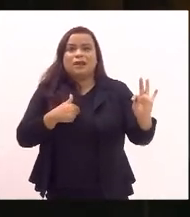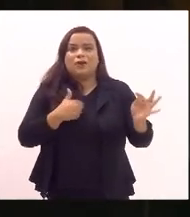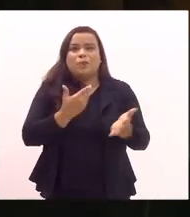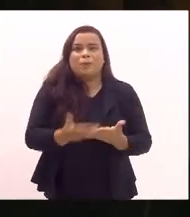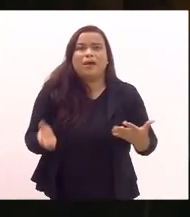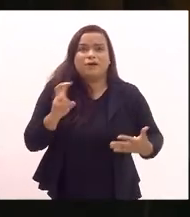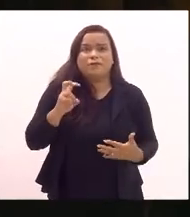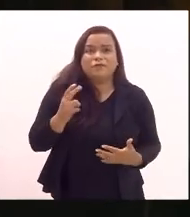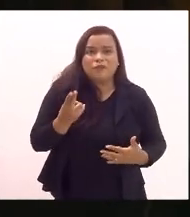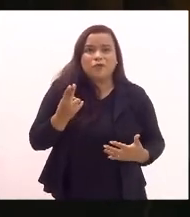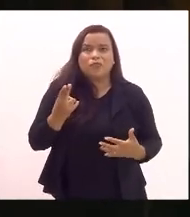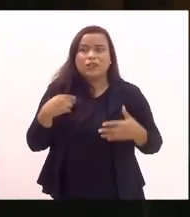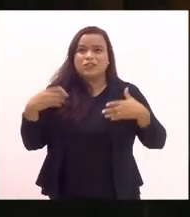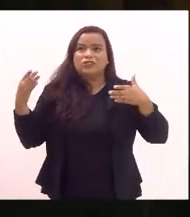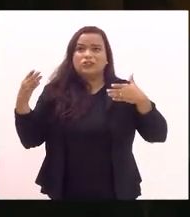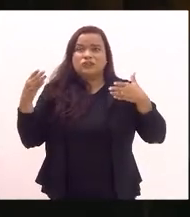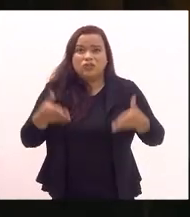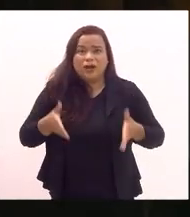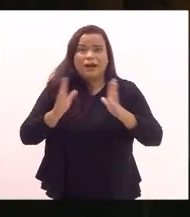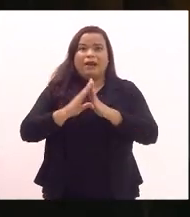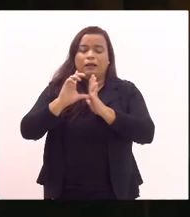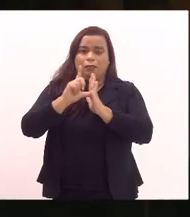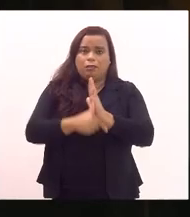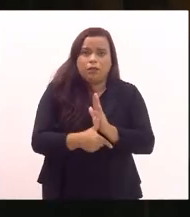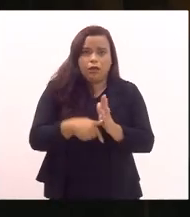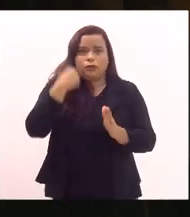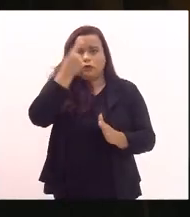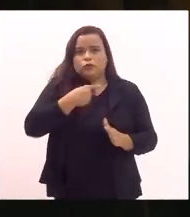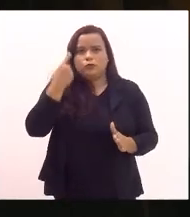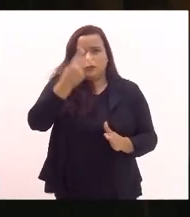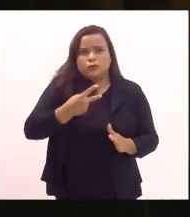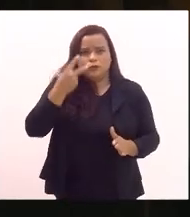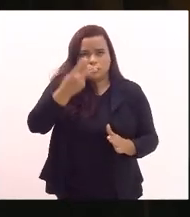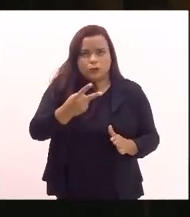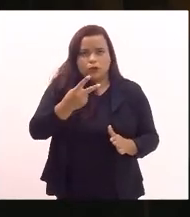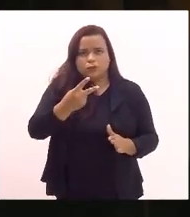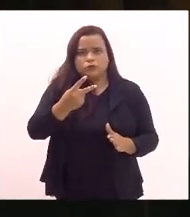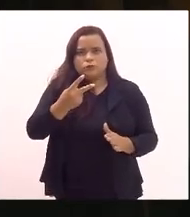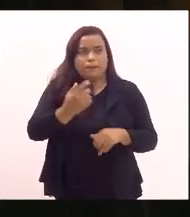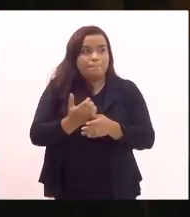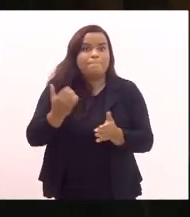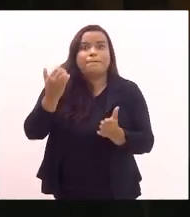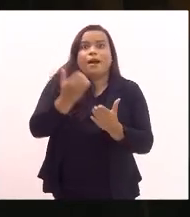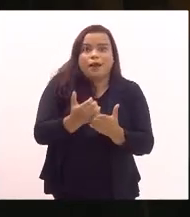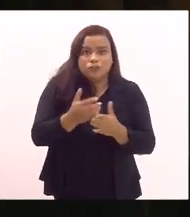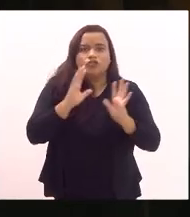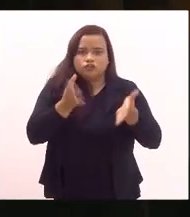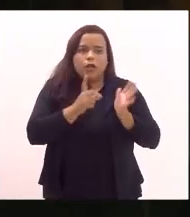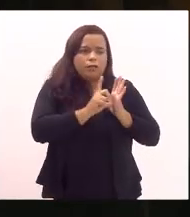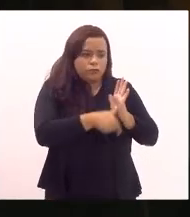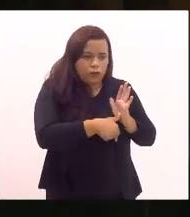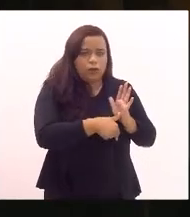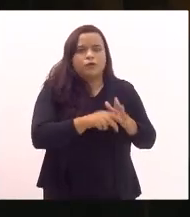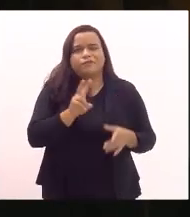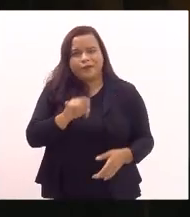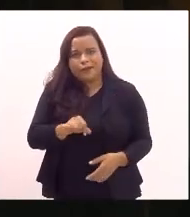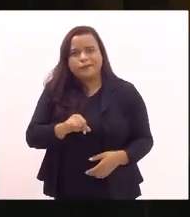em casa duas horas depois do que já estava previsto que já era tarde para ela chegar